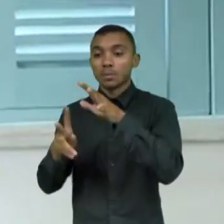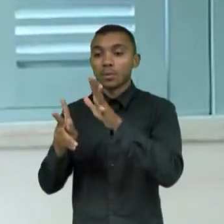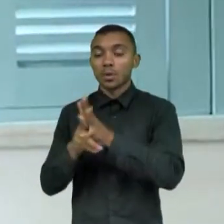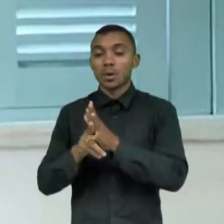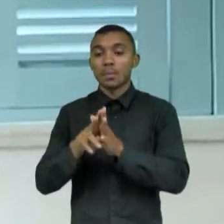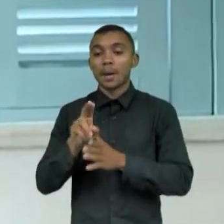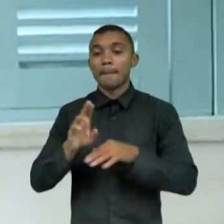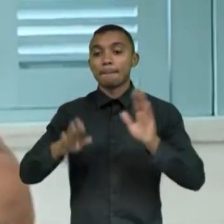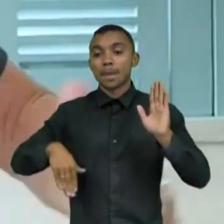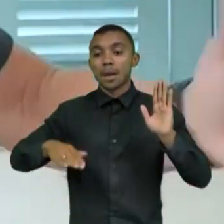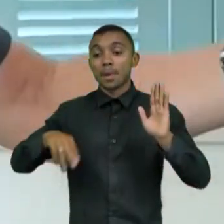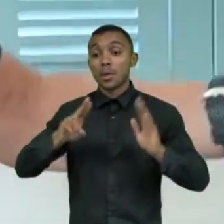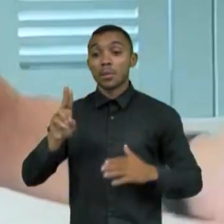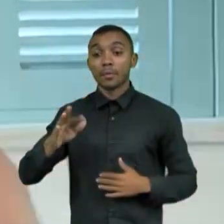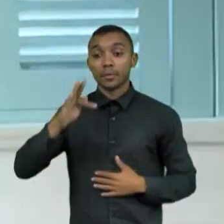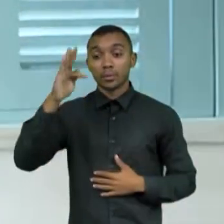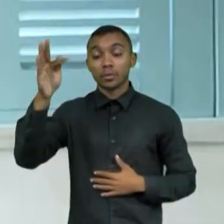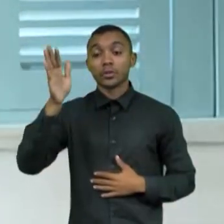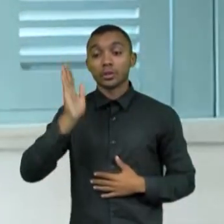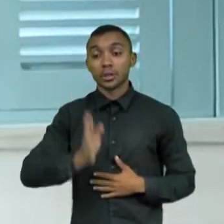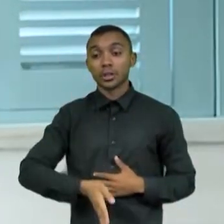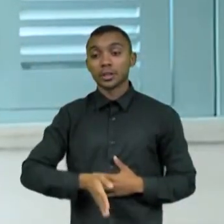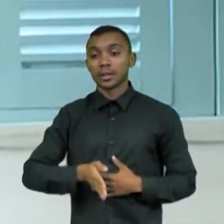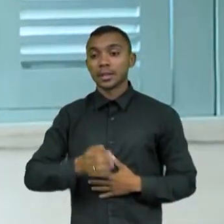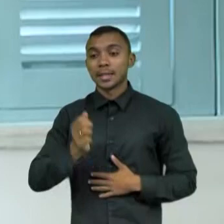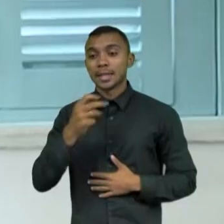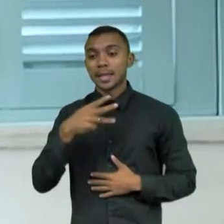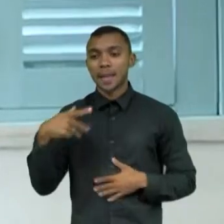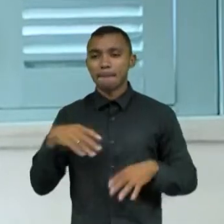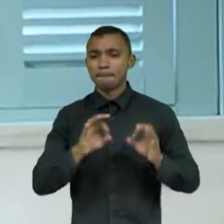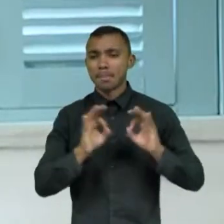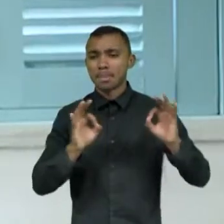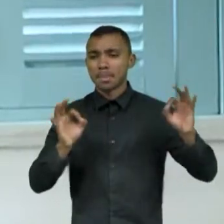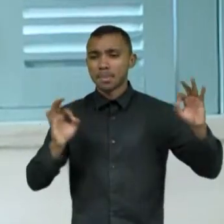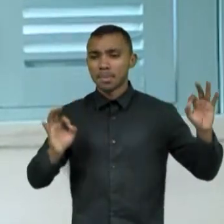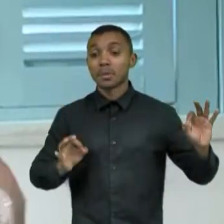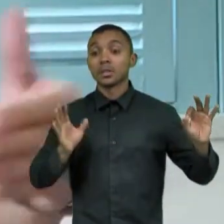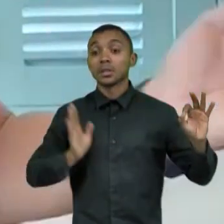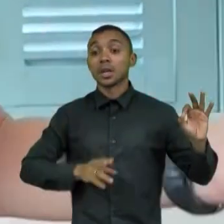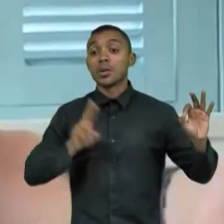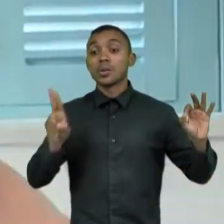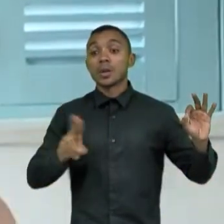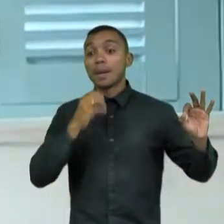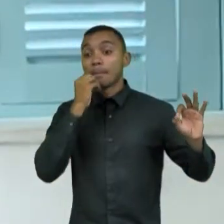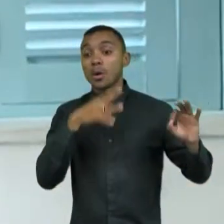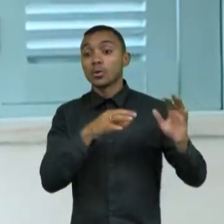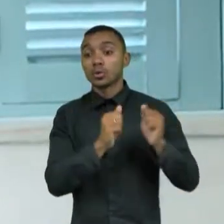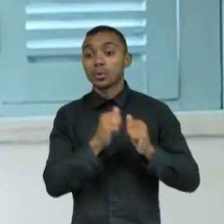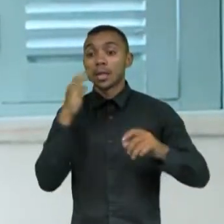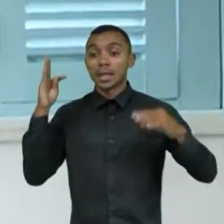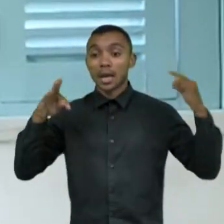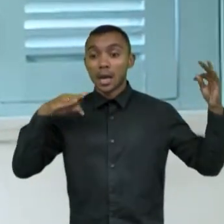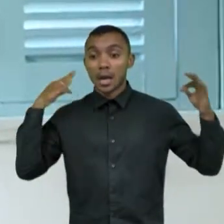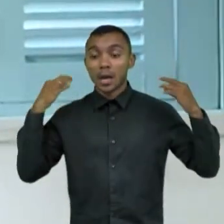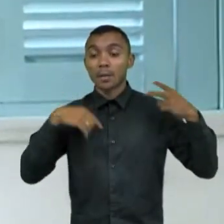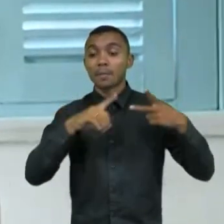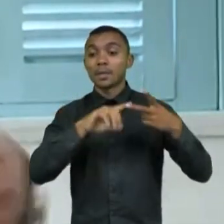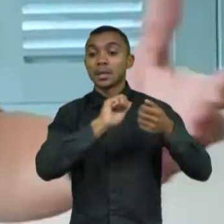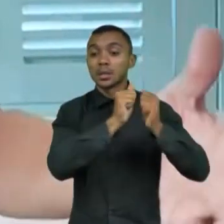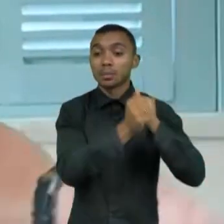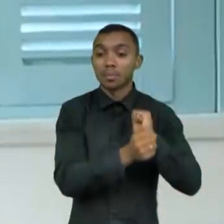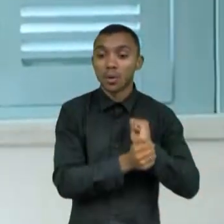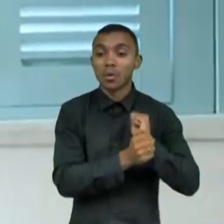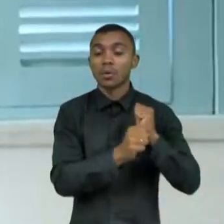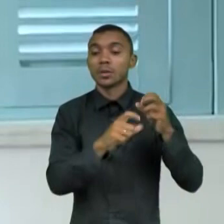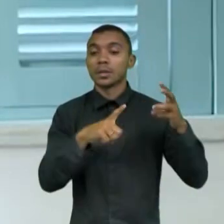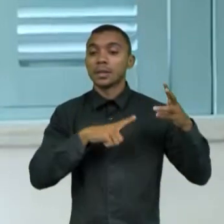vida permanente. Então, nossos 30 quilômetros de orla são bem usados com o turismo náutico, com o turismo de esportes náuticos, que temos